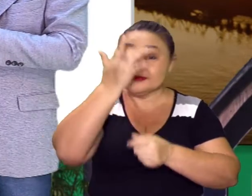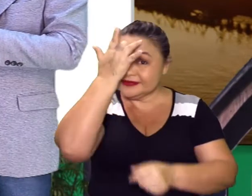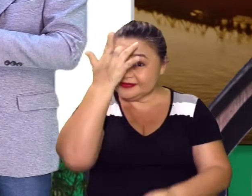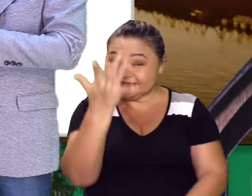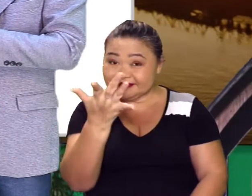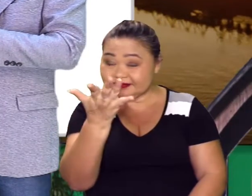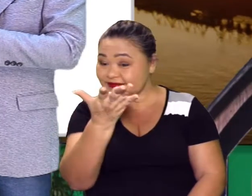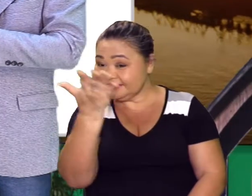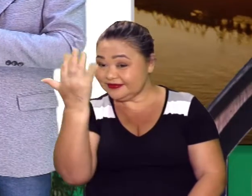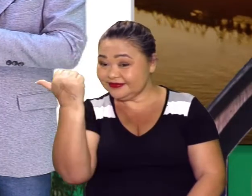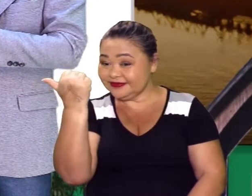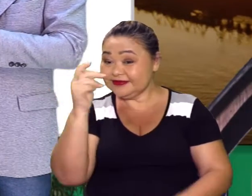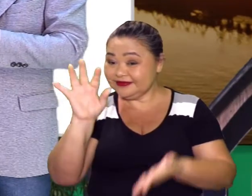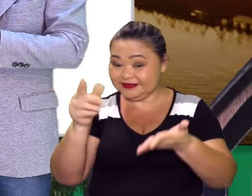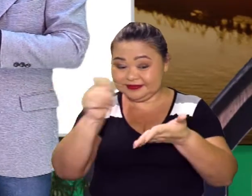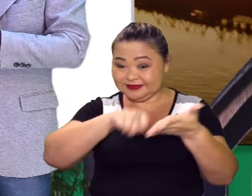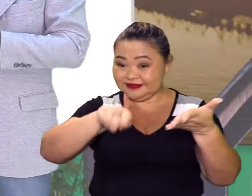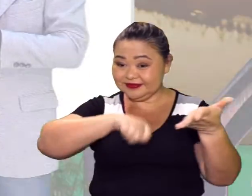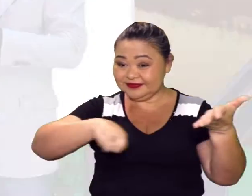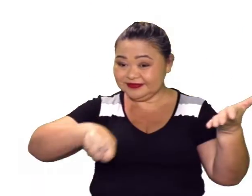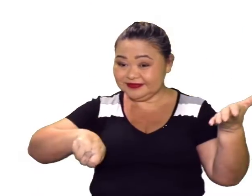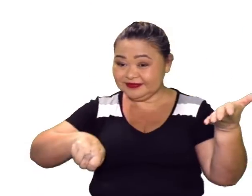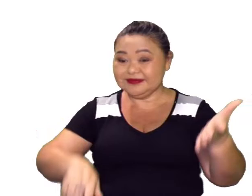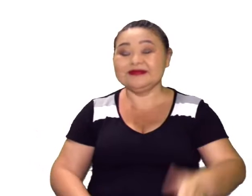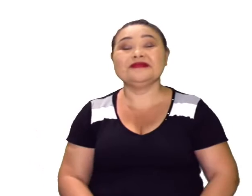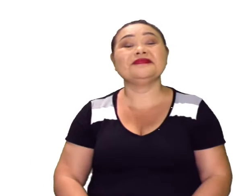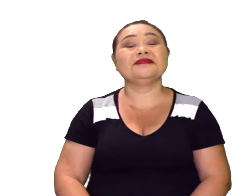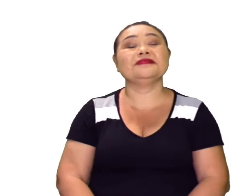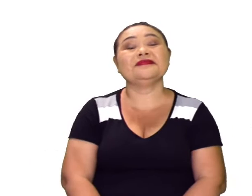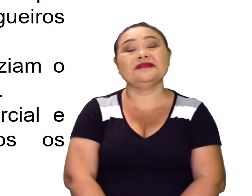Fácil. Vamos lá para a nossa correção?